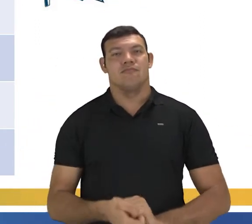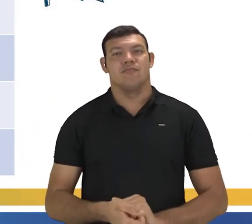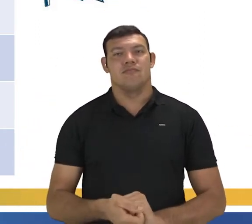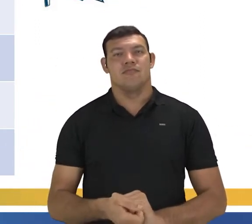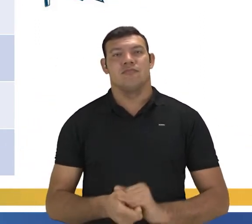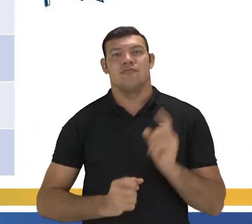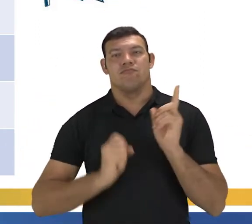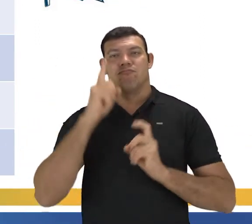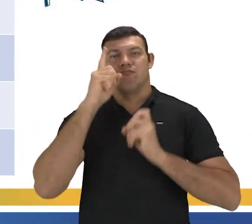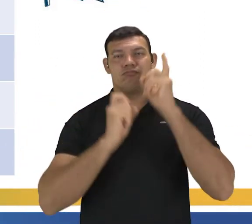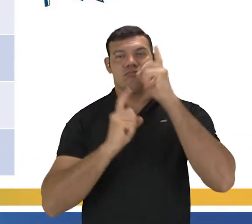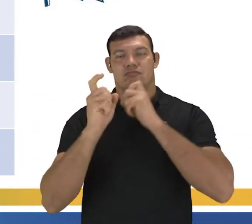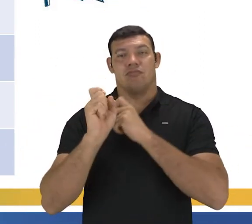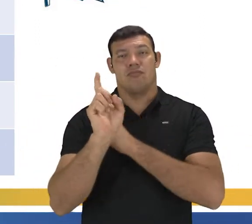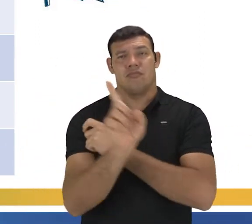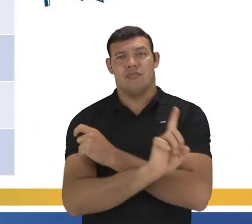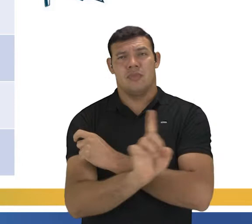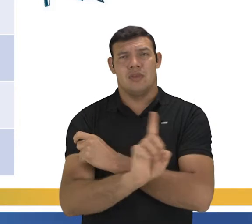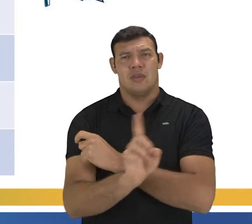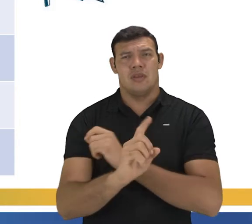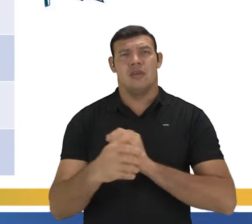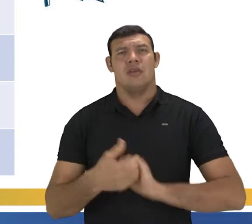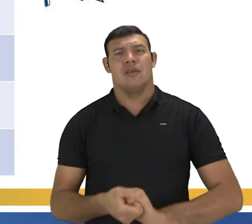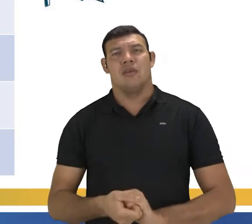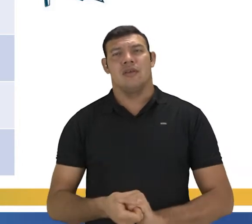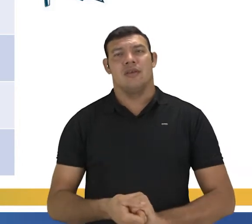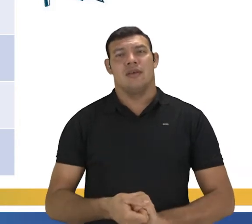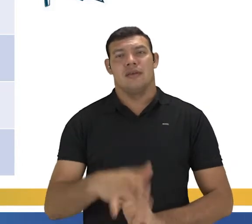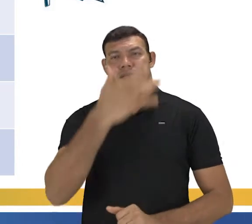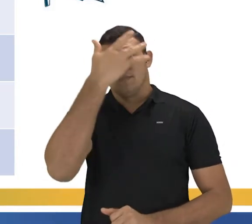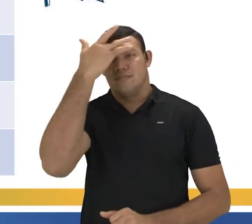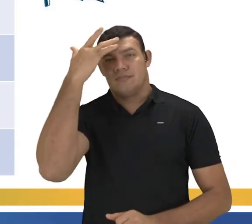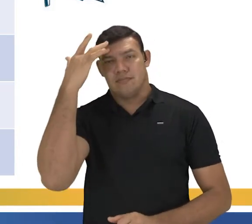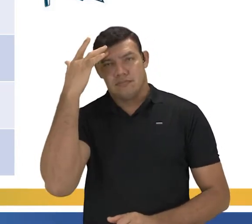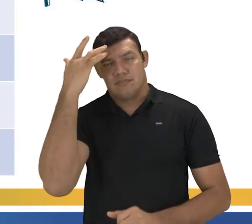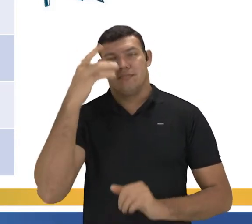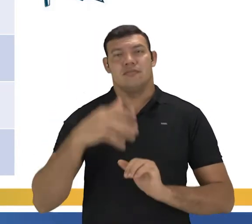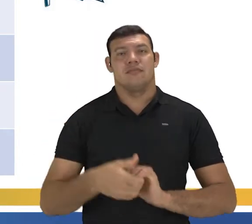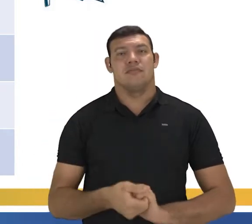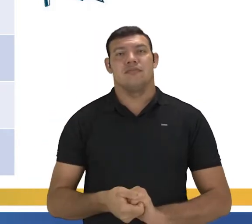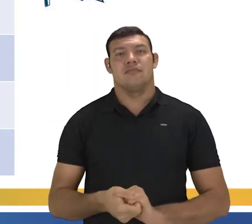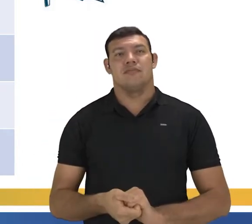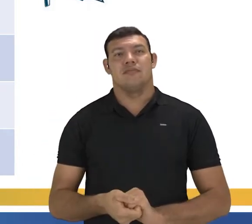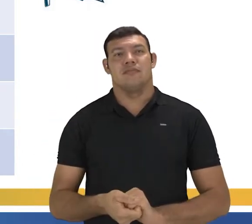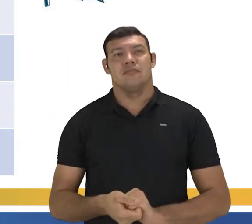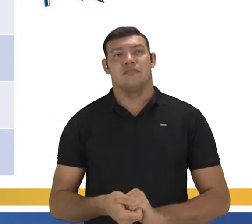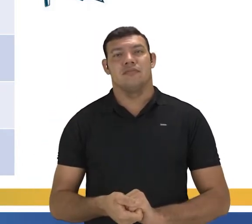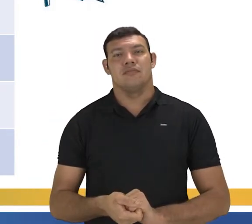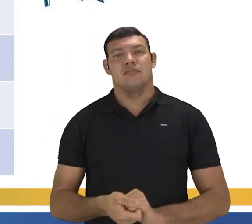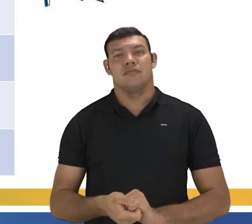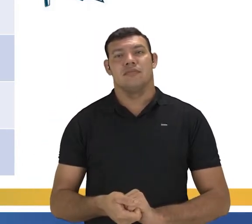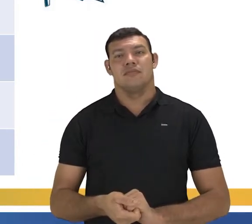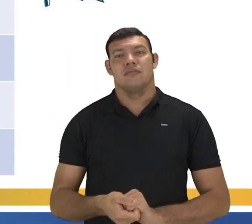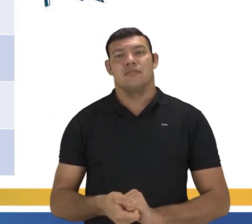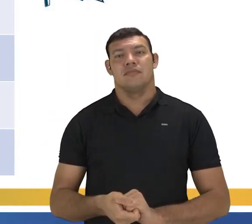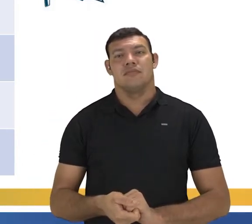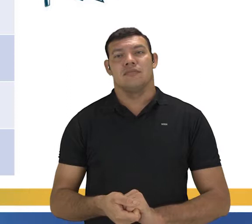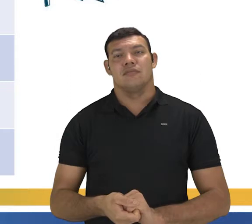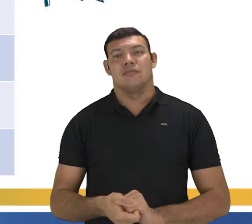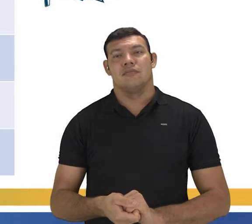negativas no passaporte são formadas pelo sujeito e ai eu riche